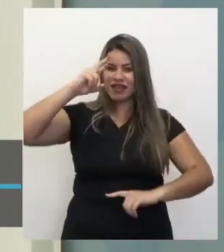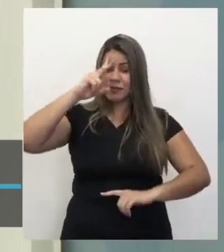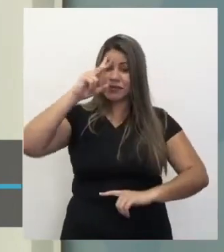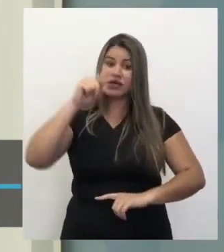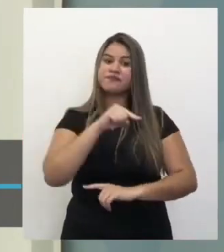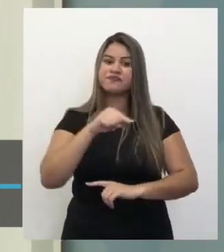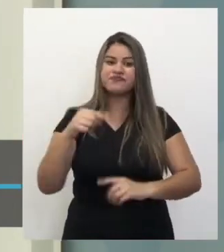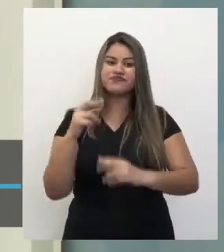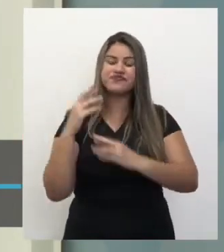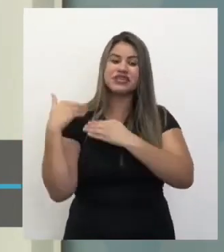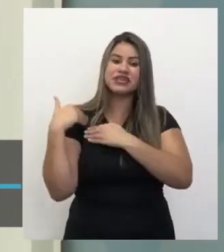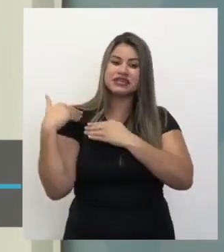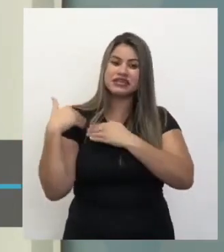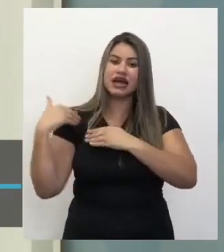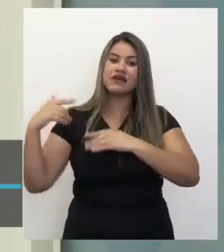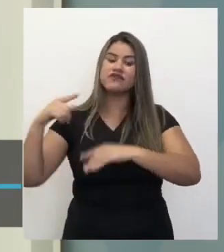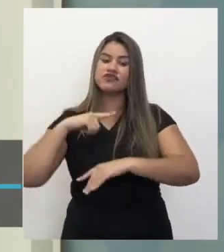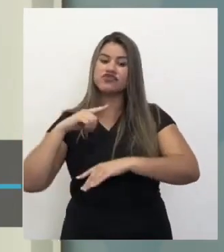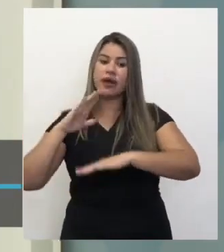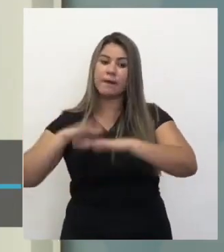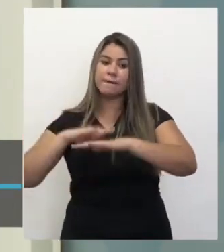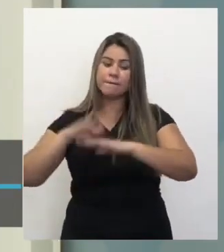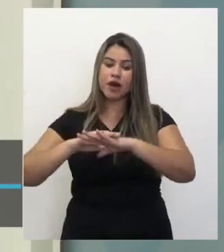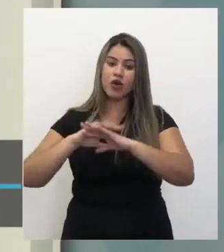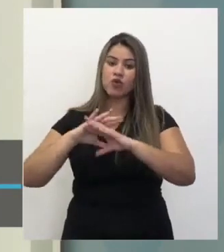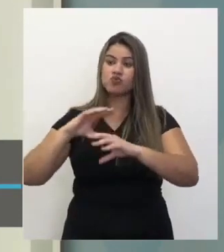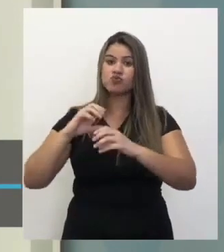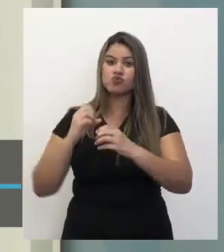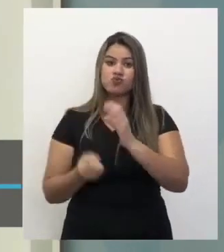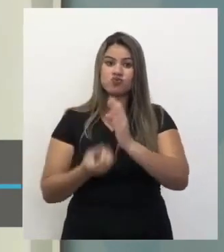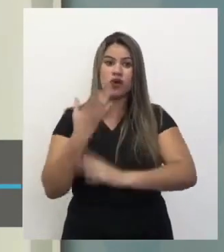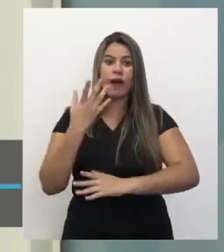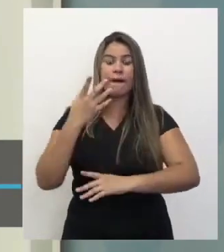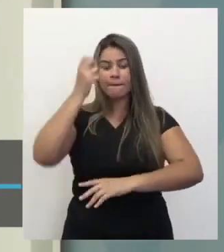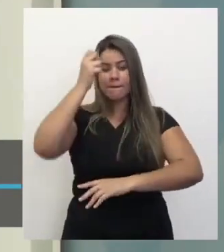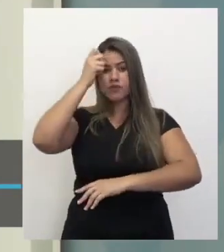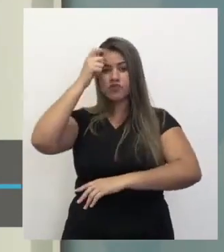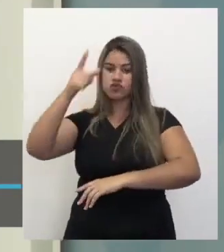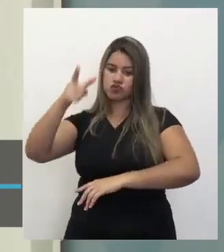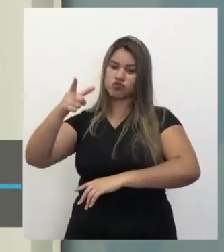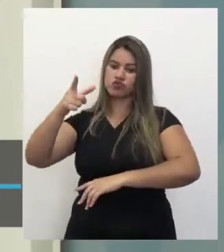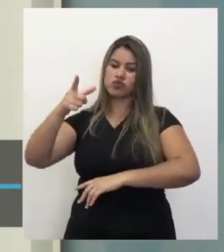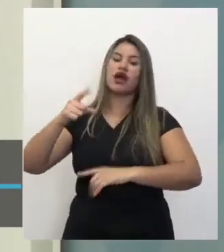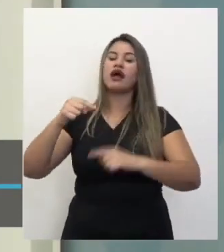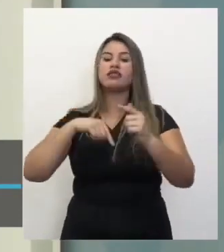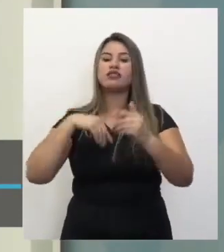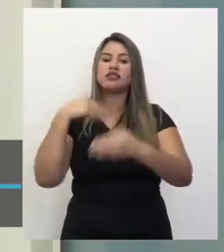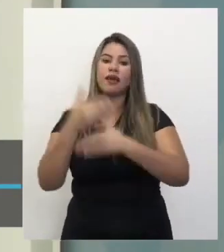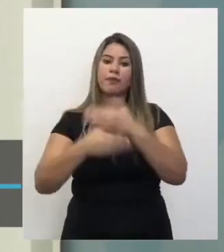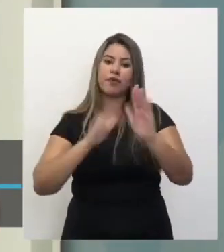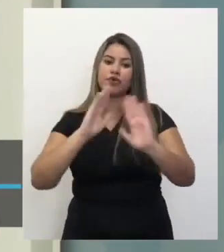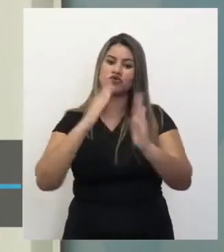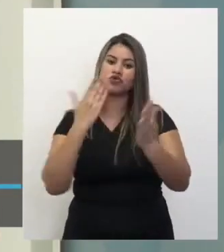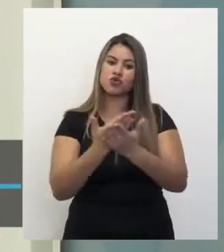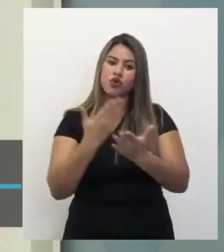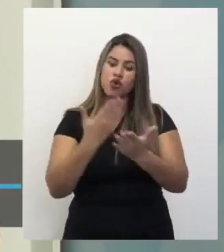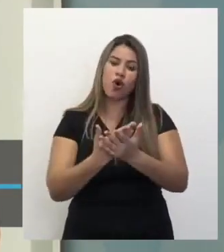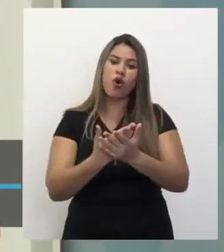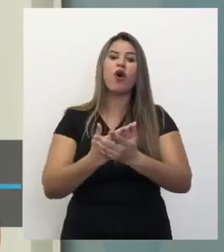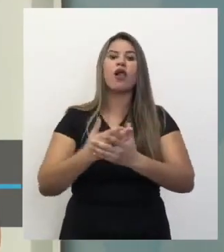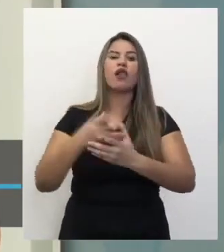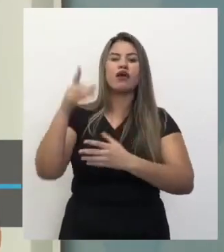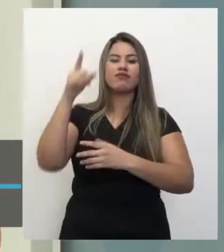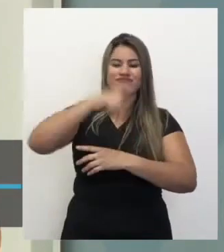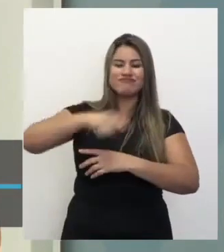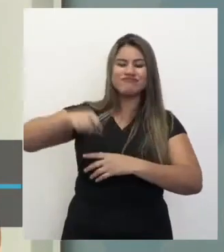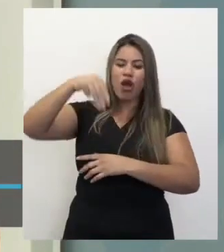eram responsáveis por toda a produção cultural da época, coisa que remontou lá às escolas dos mosteiros lá do